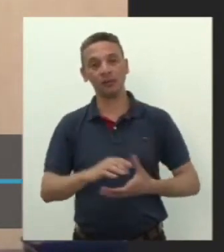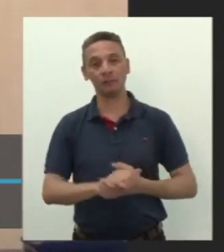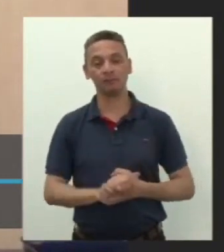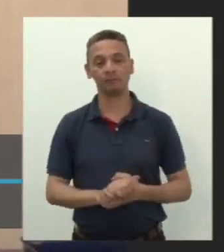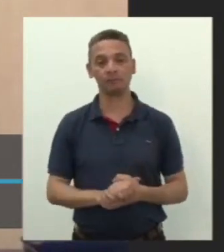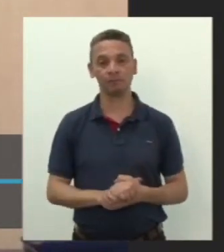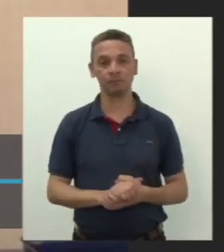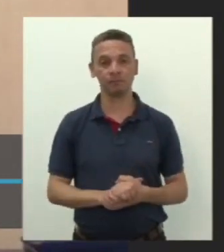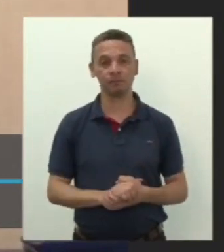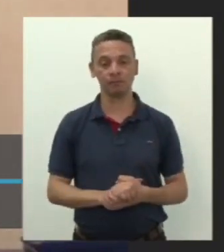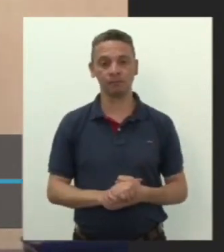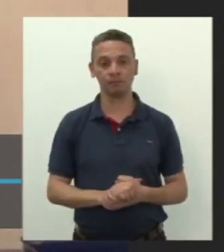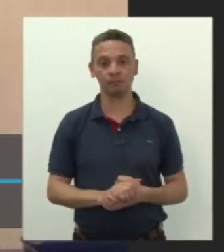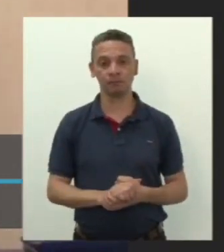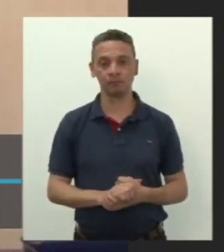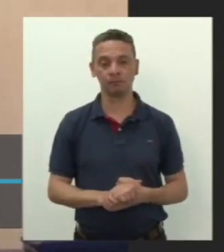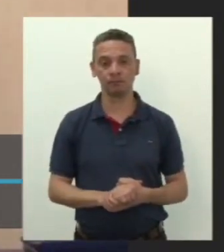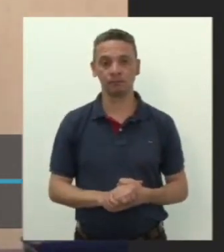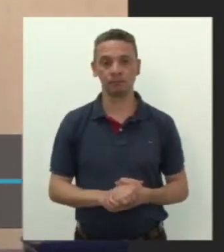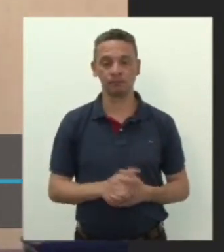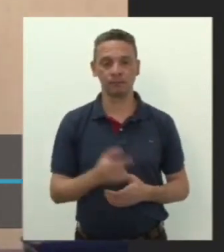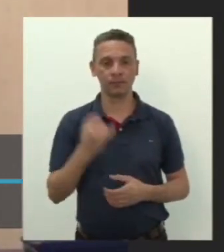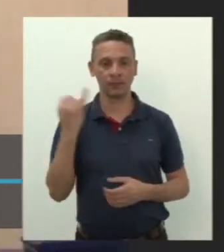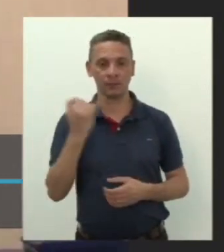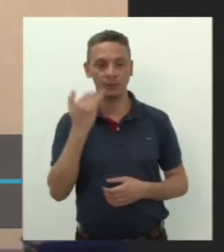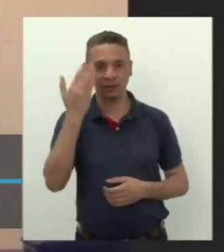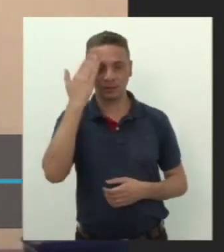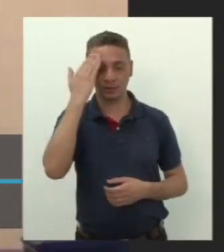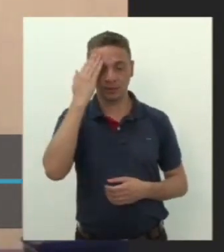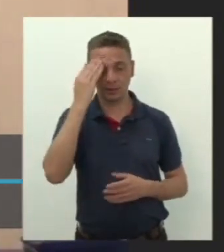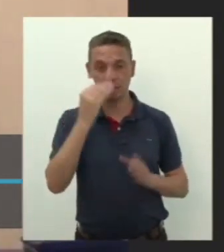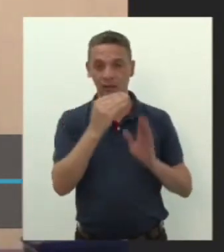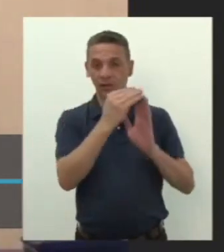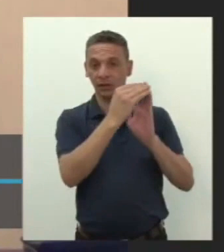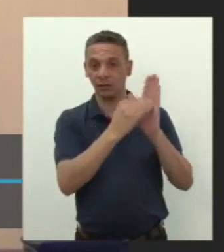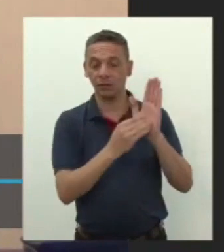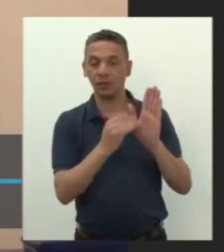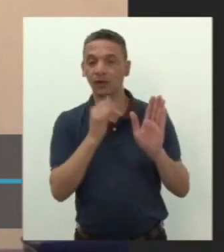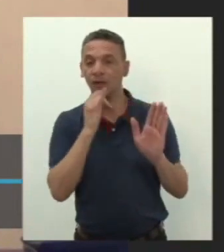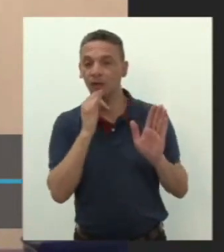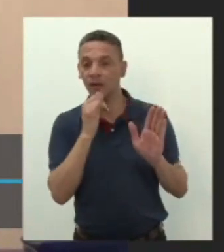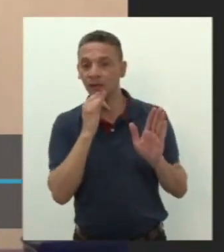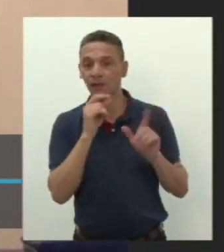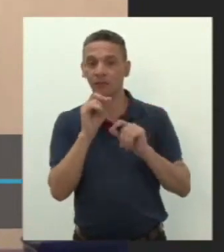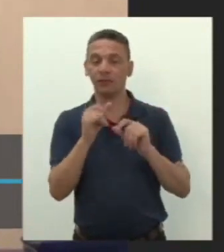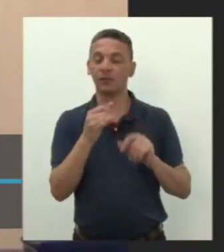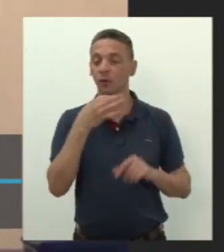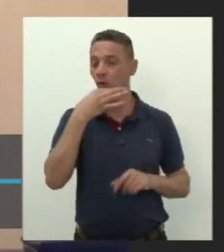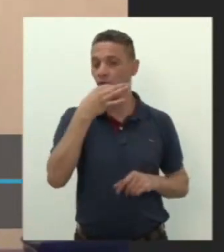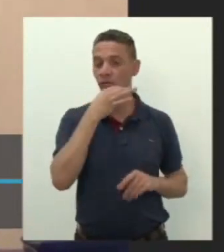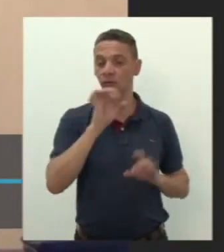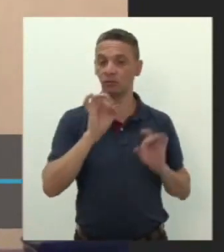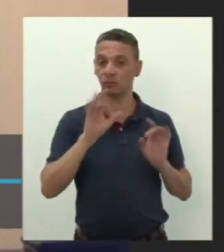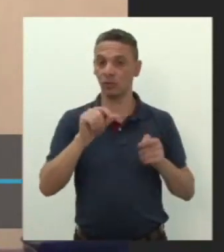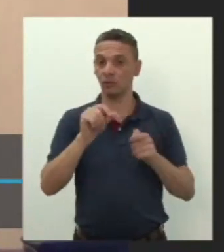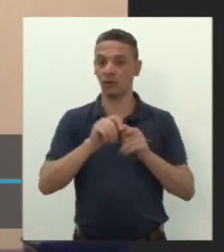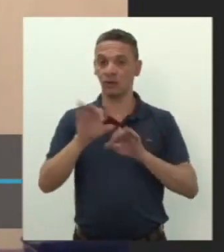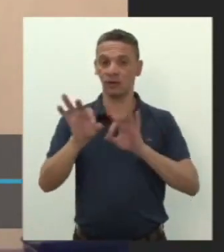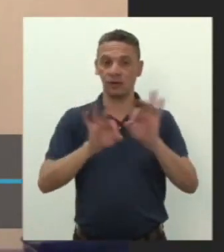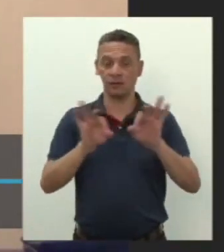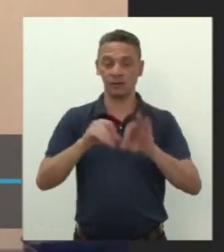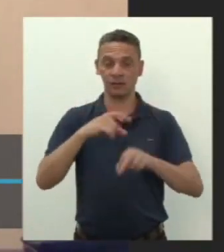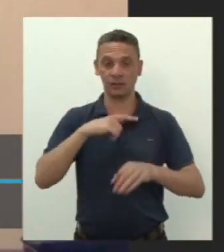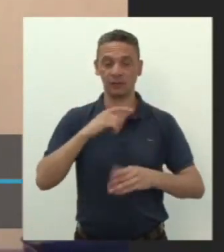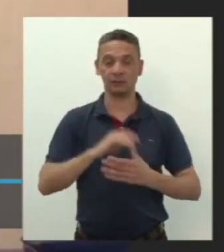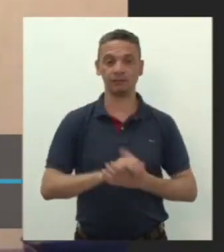Então, só para a gente verificar, né, nesse esboço que nós demos como exemplo, foi sugerido, né, uma sugestão, né, que nós